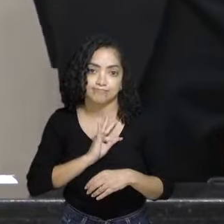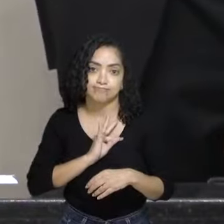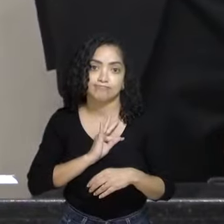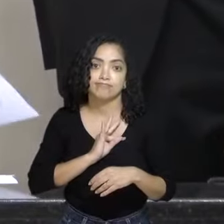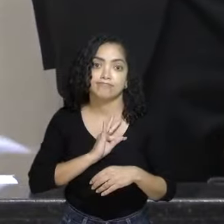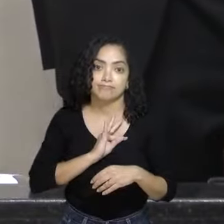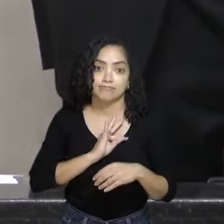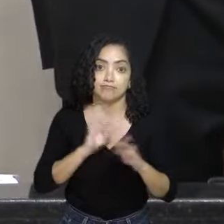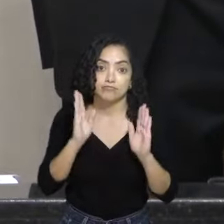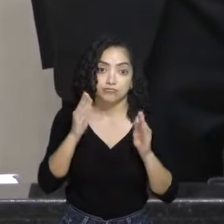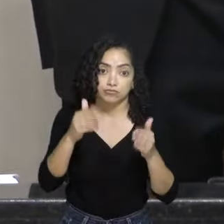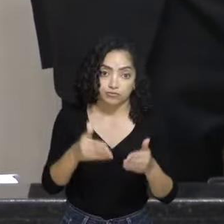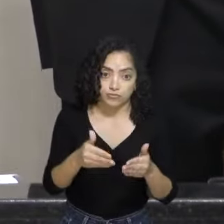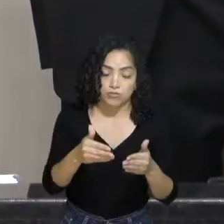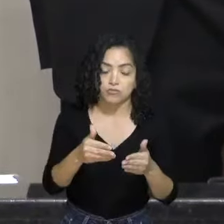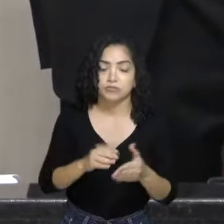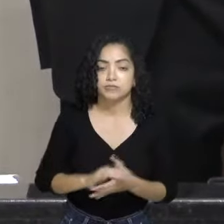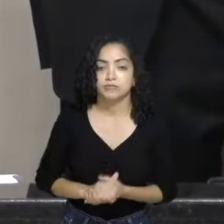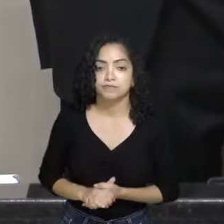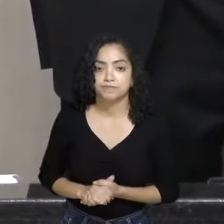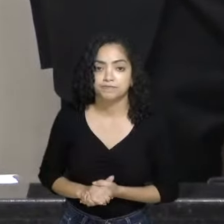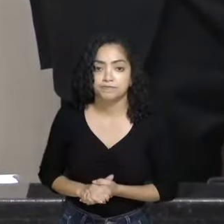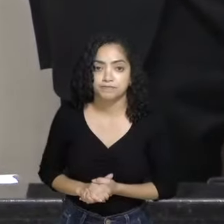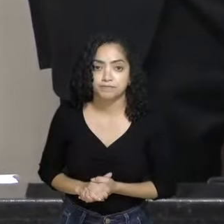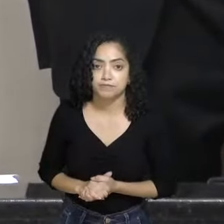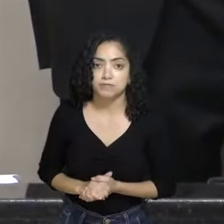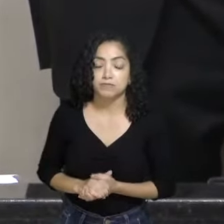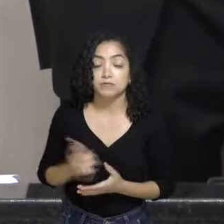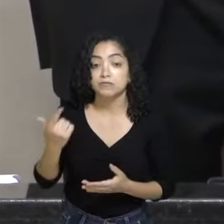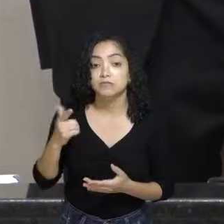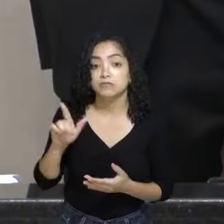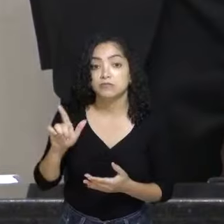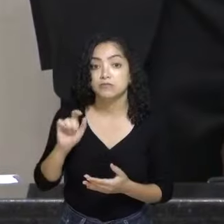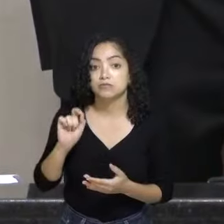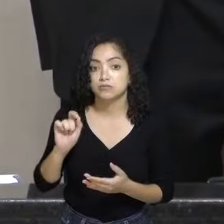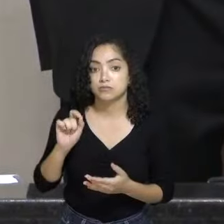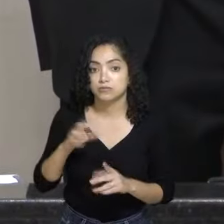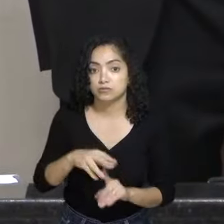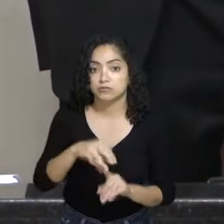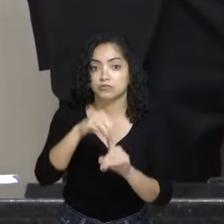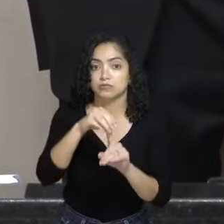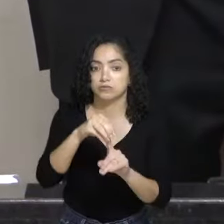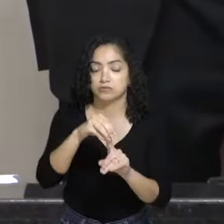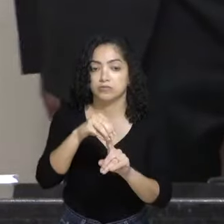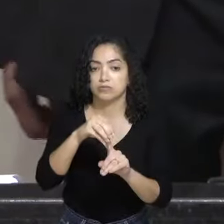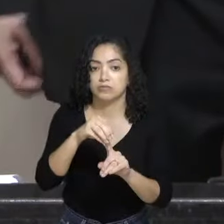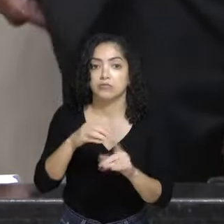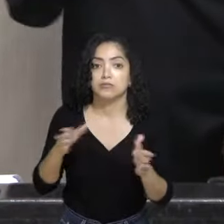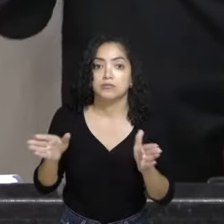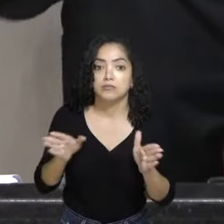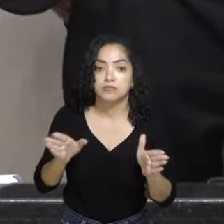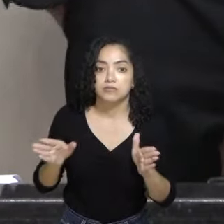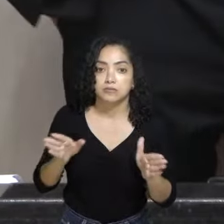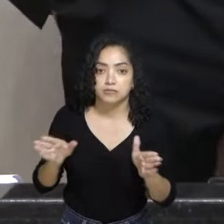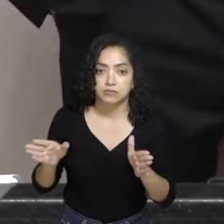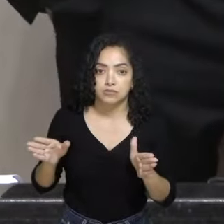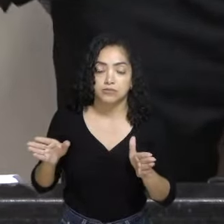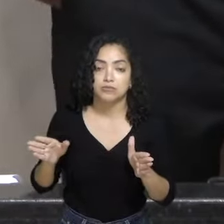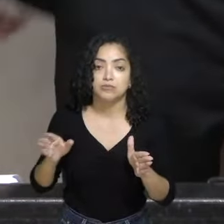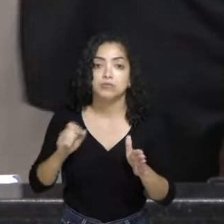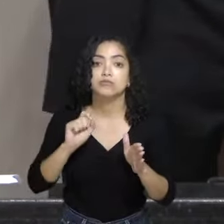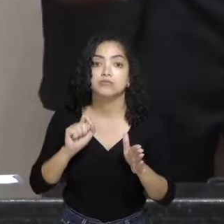e frentes parlamentares. De outra parte, destaco que o ano legislativo se caracterizou pelo